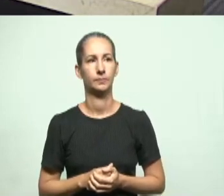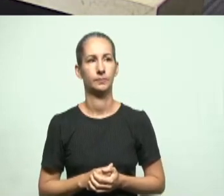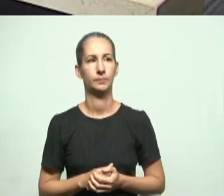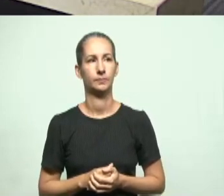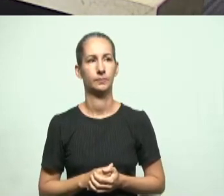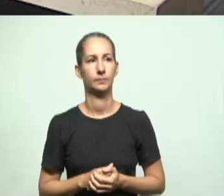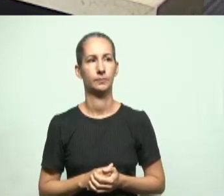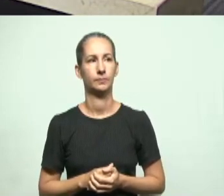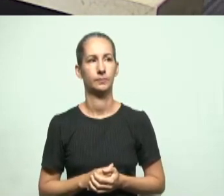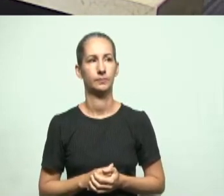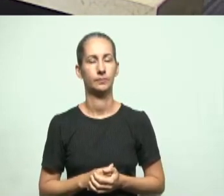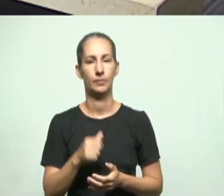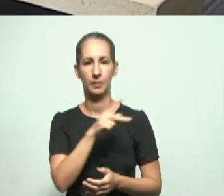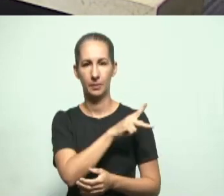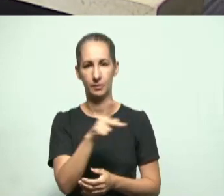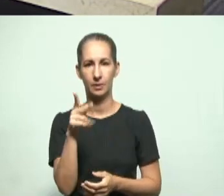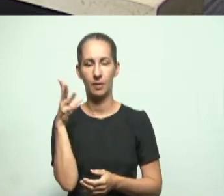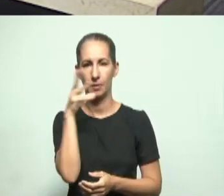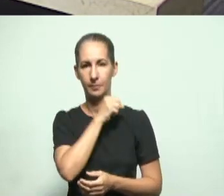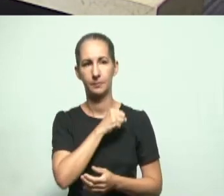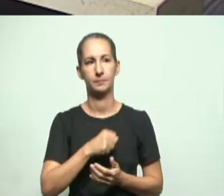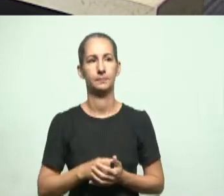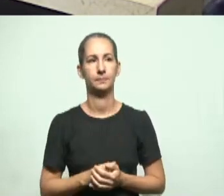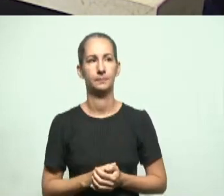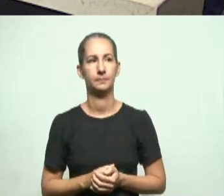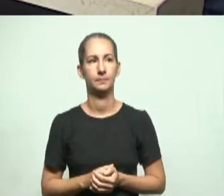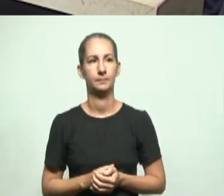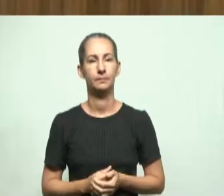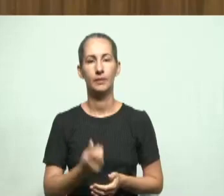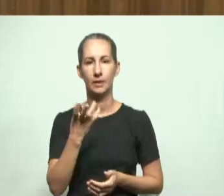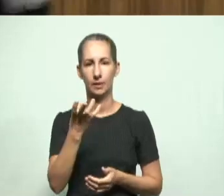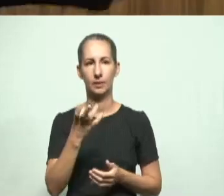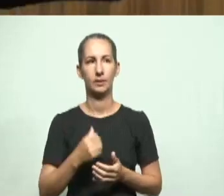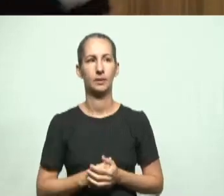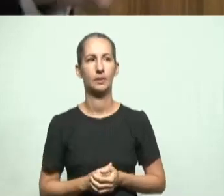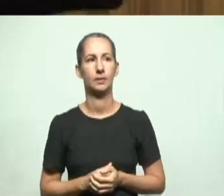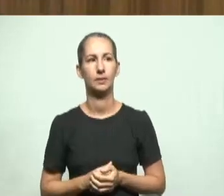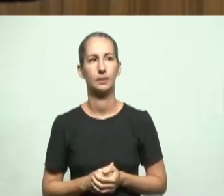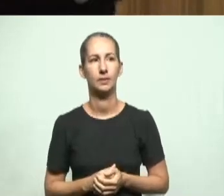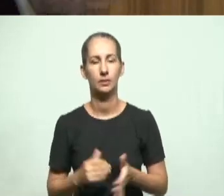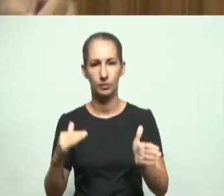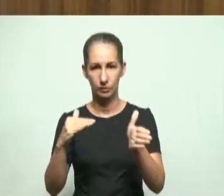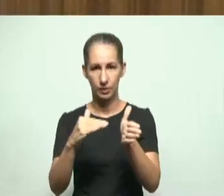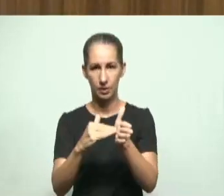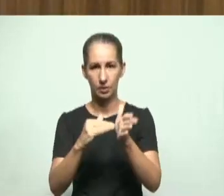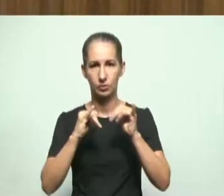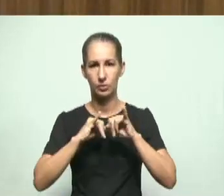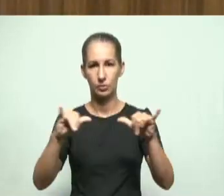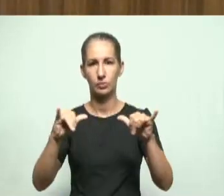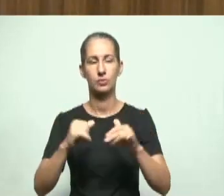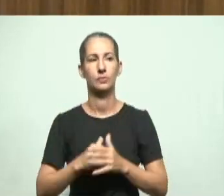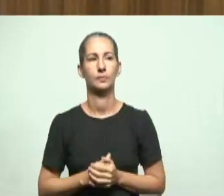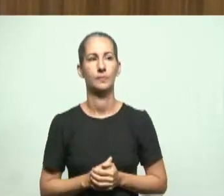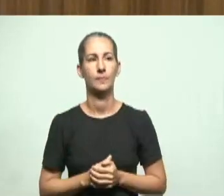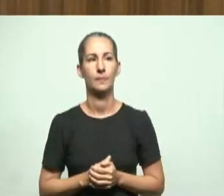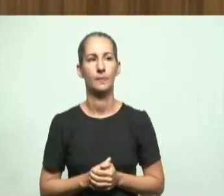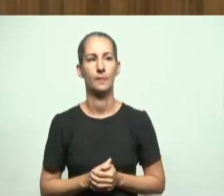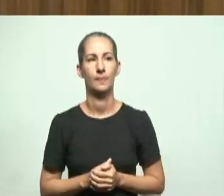Certo. Senhor presidente, é rápido. Eu queria pegar aqui o final do discurso do vereador.